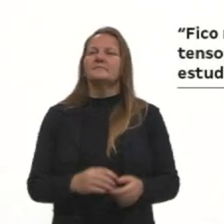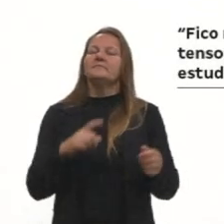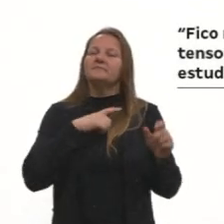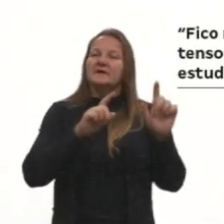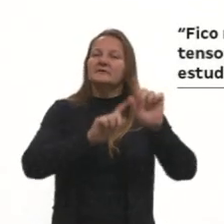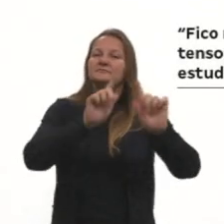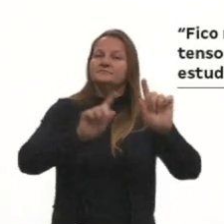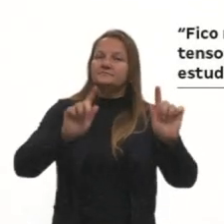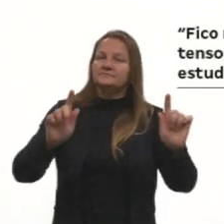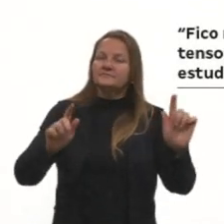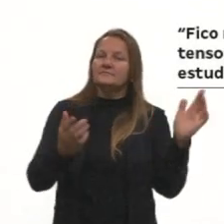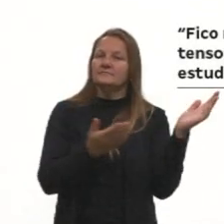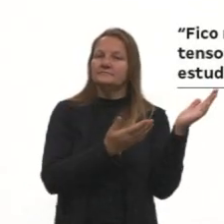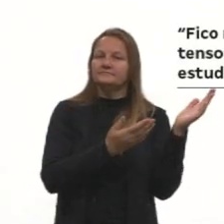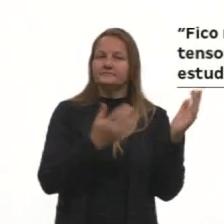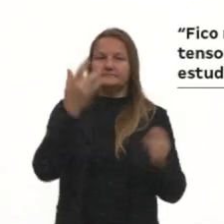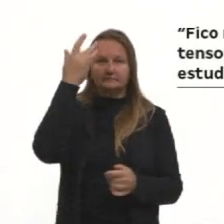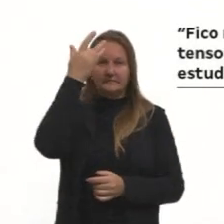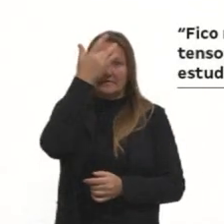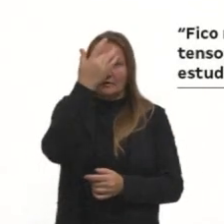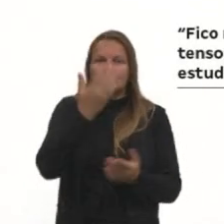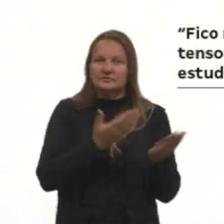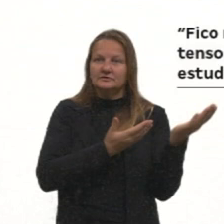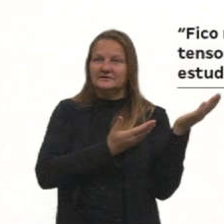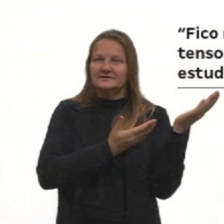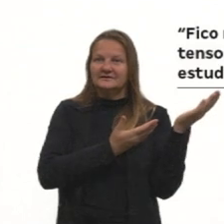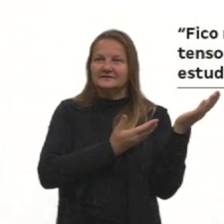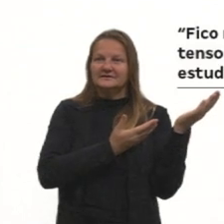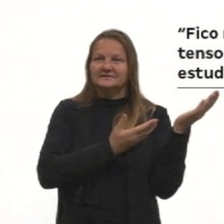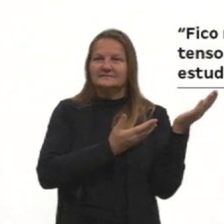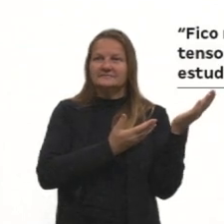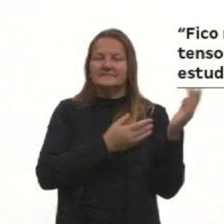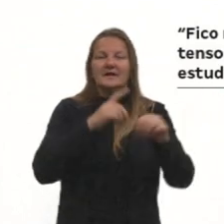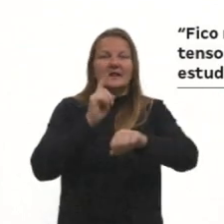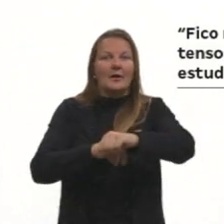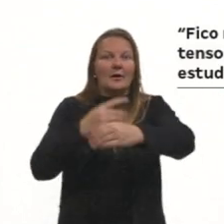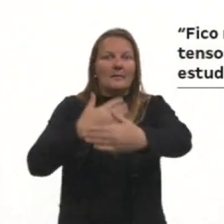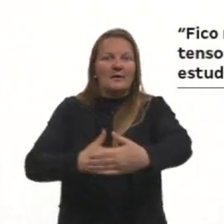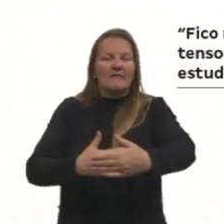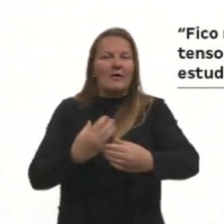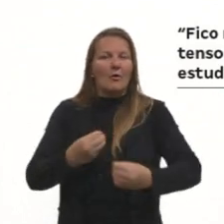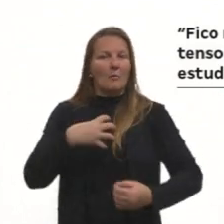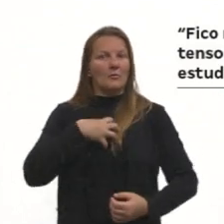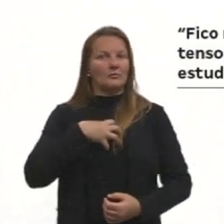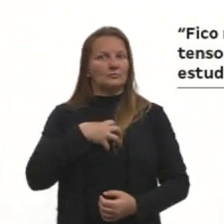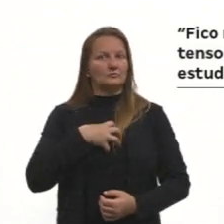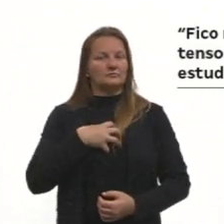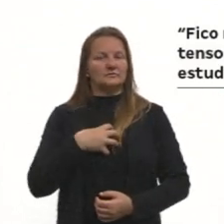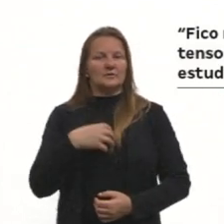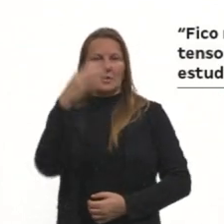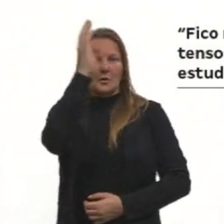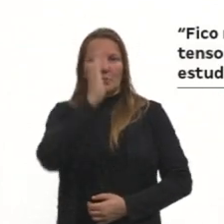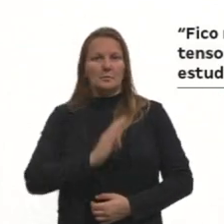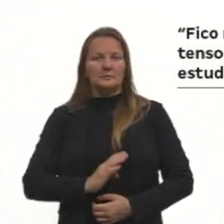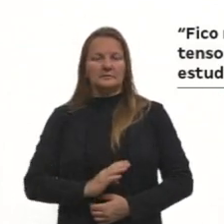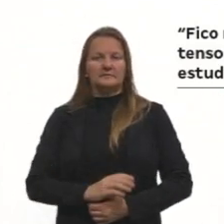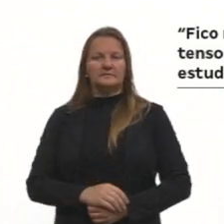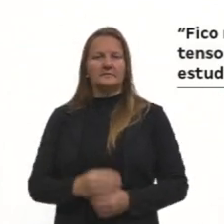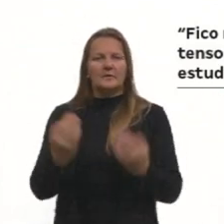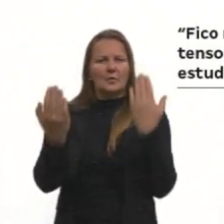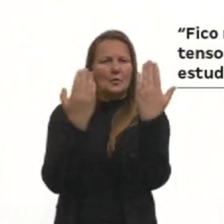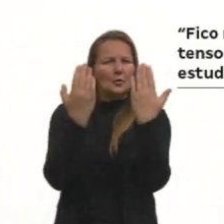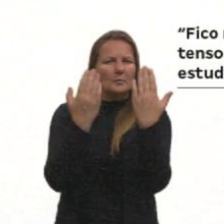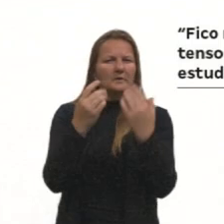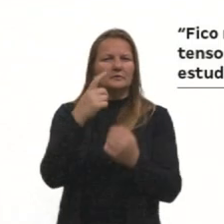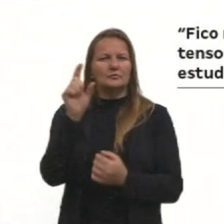temos a estatística da saúde mental né Na hora da prova como se sentem os brasileiros em comparação